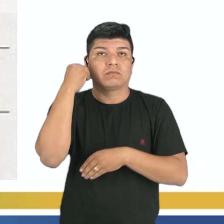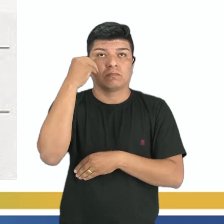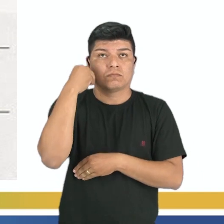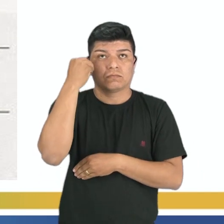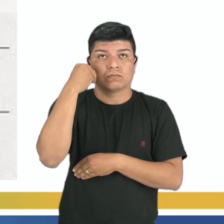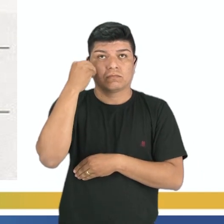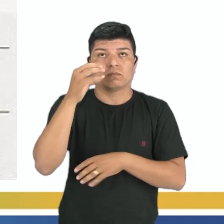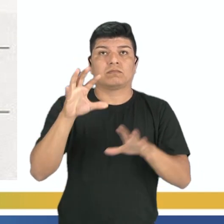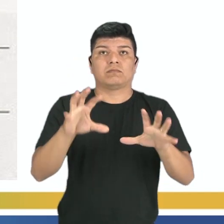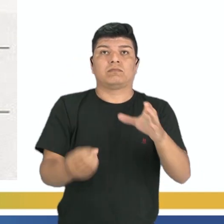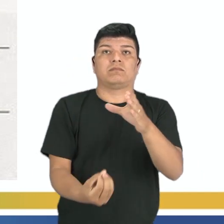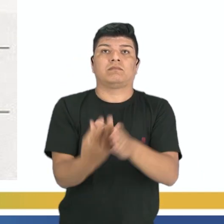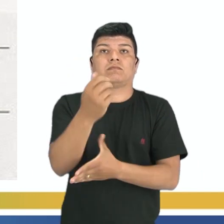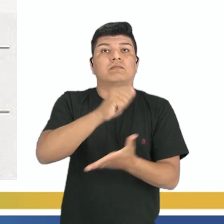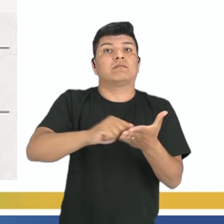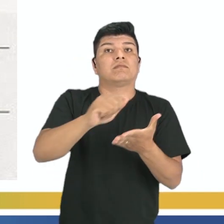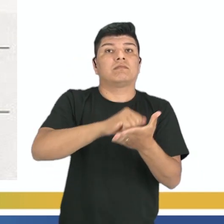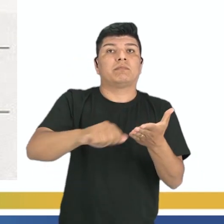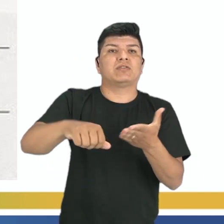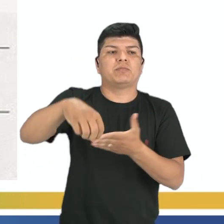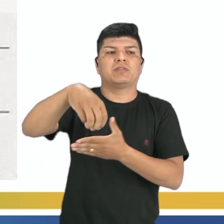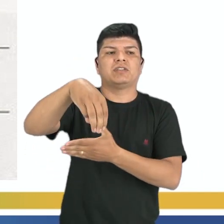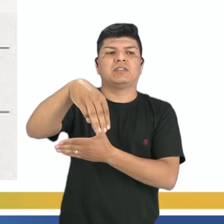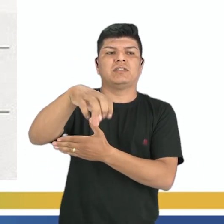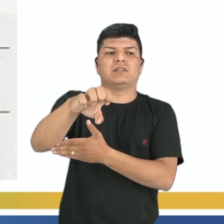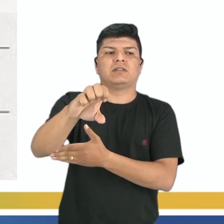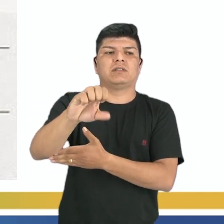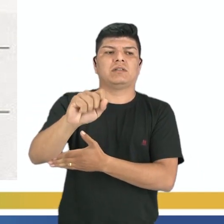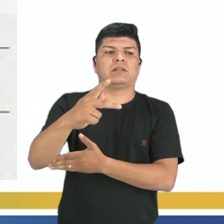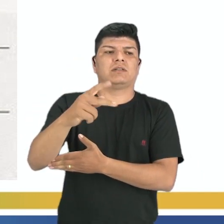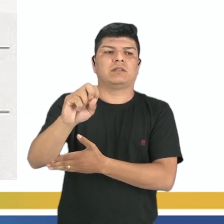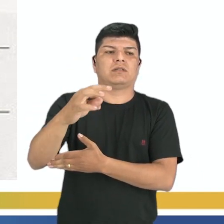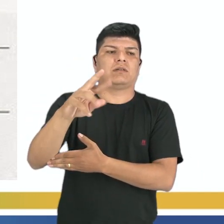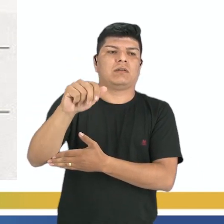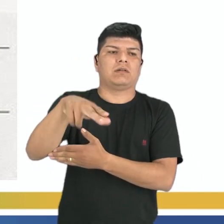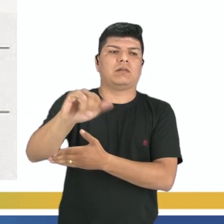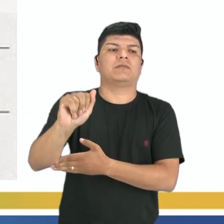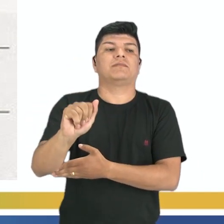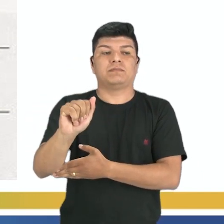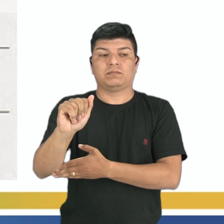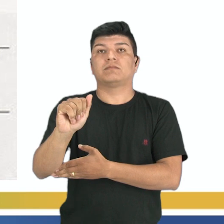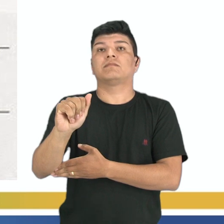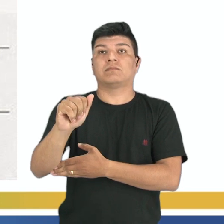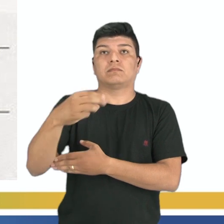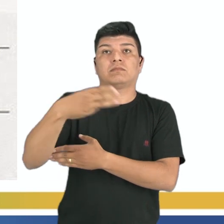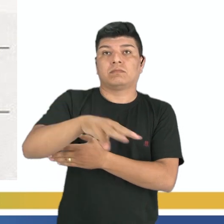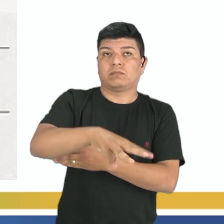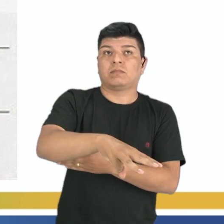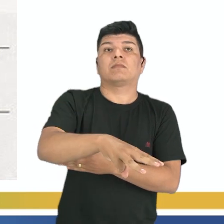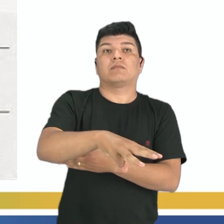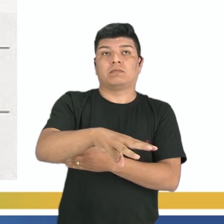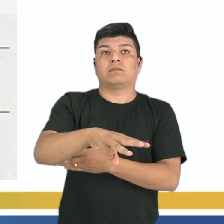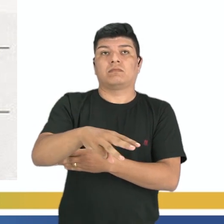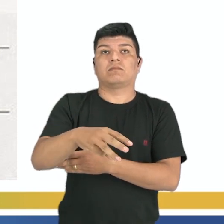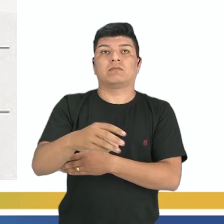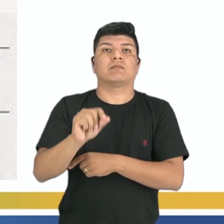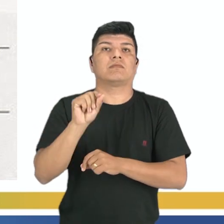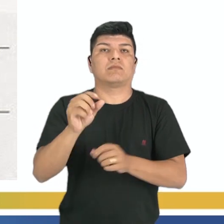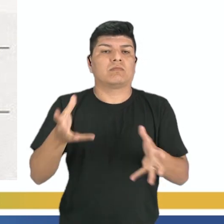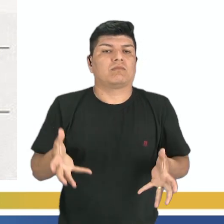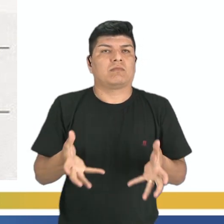experiências sobre a invenção da escrita. Na Mesopotâmia, responda. A. O que motivou a sua